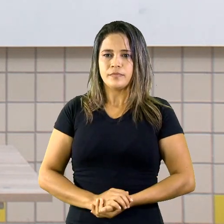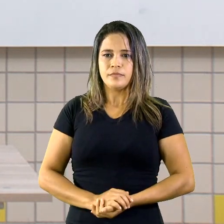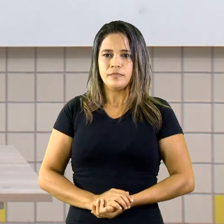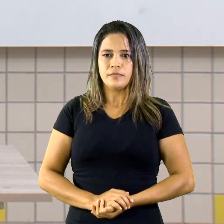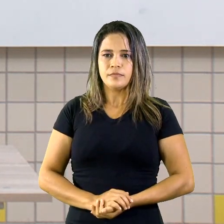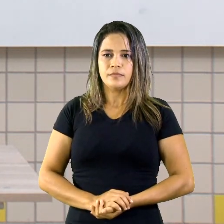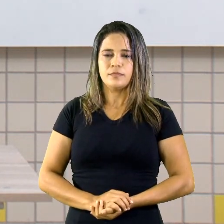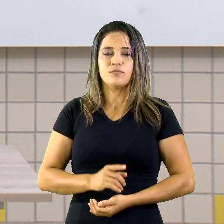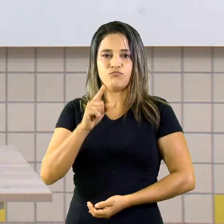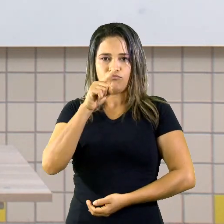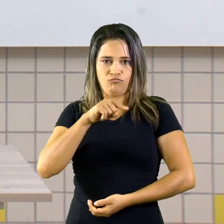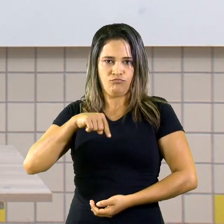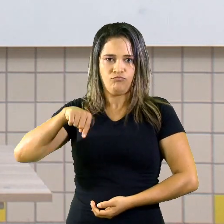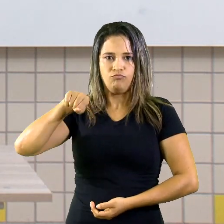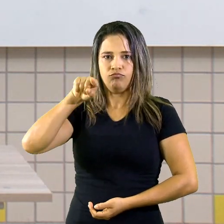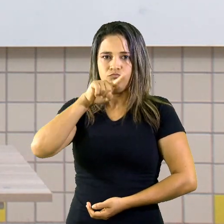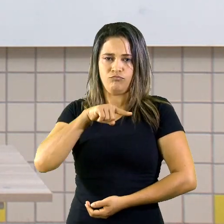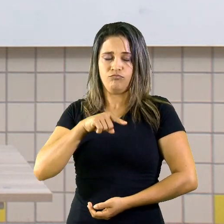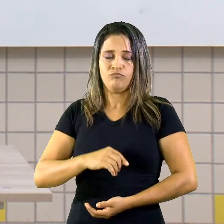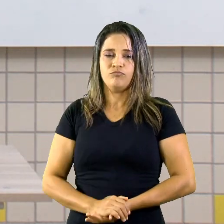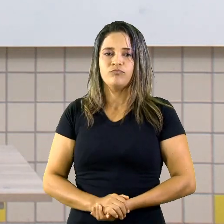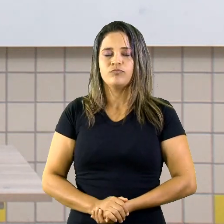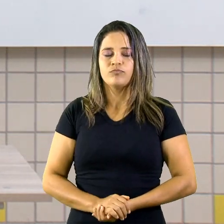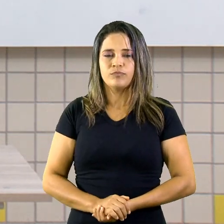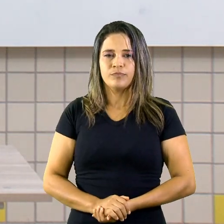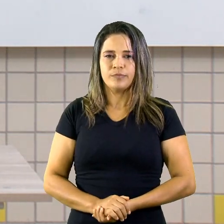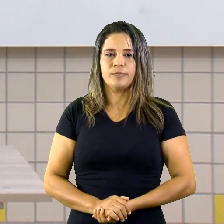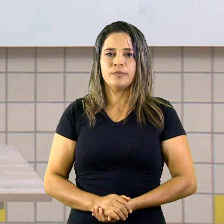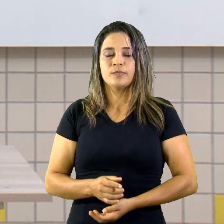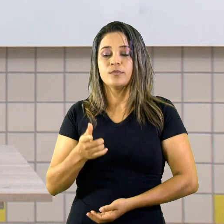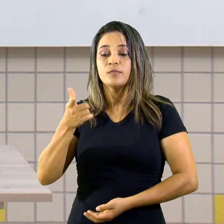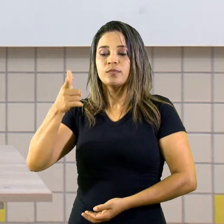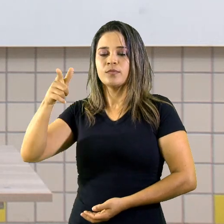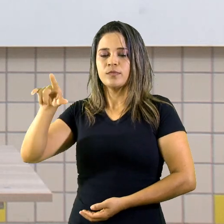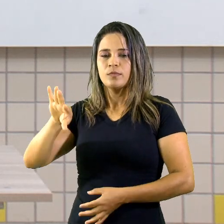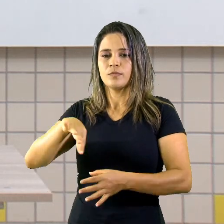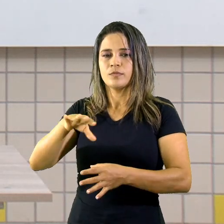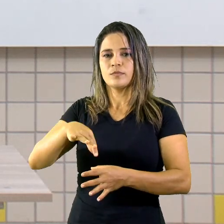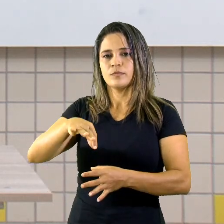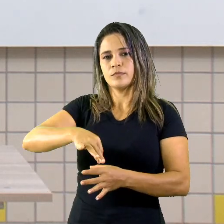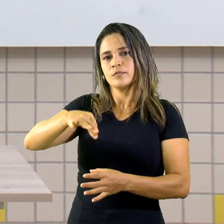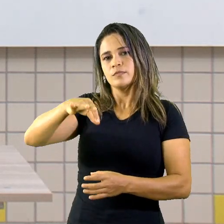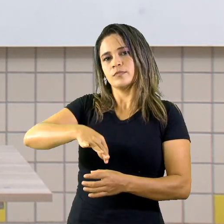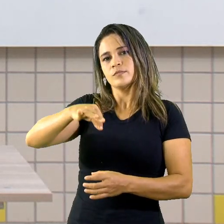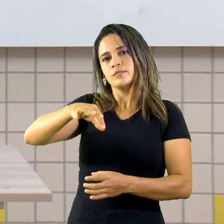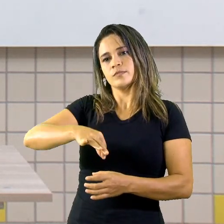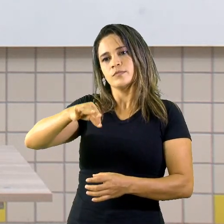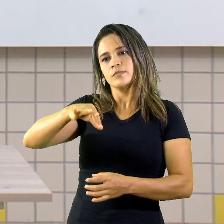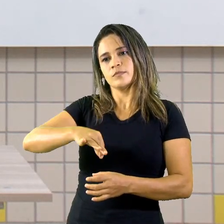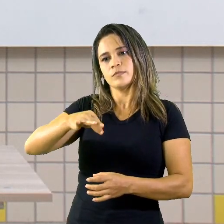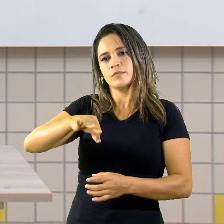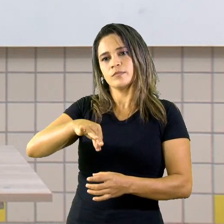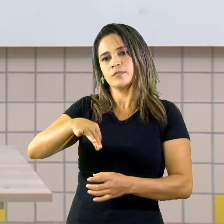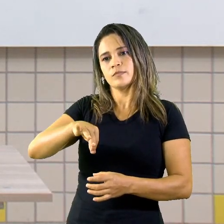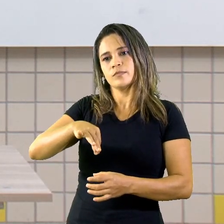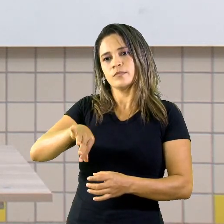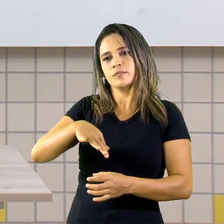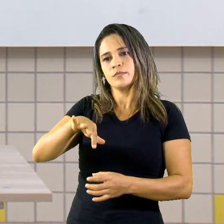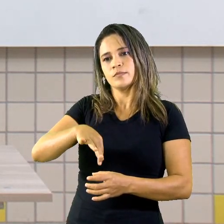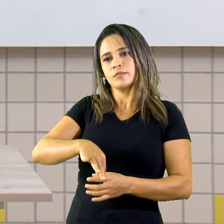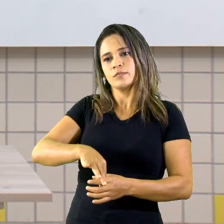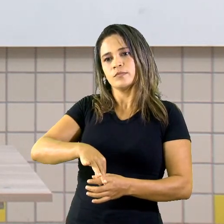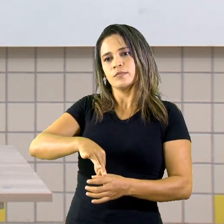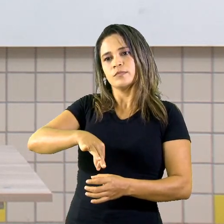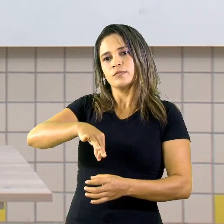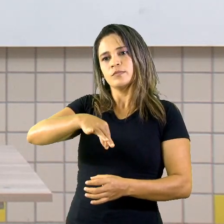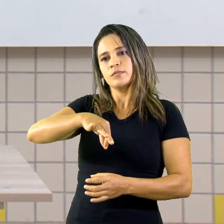Um círculo. Beleza. Vamos fazer um outro sorteio. Deixa eu mexer bem a minha sacola. E eu vou puxar uma